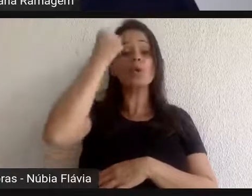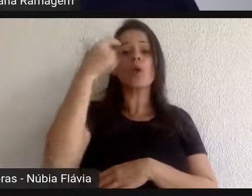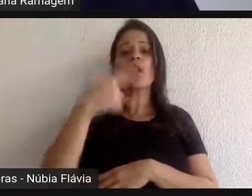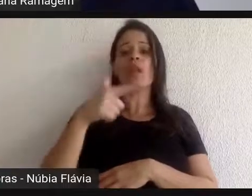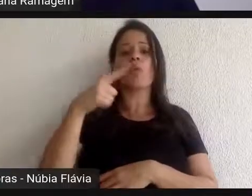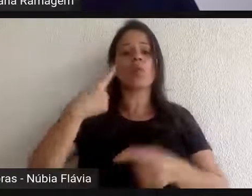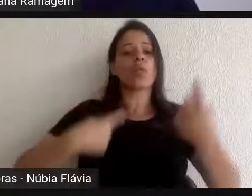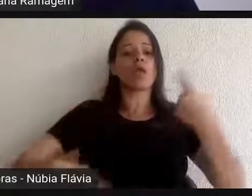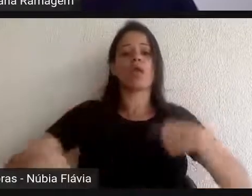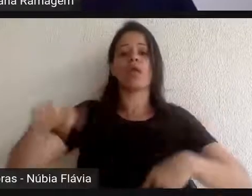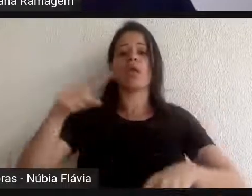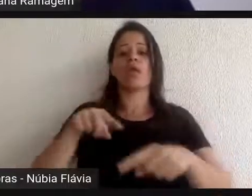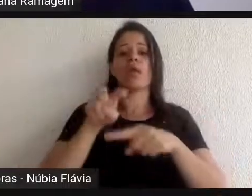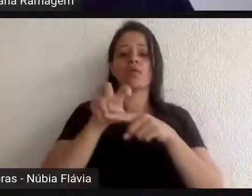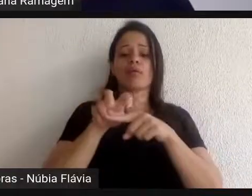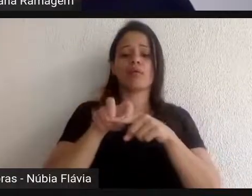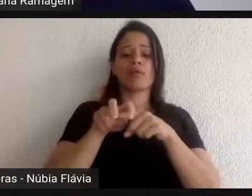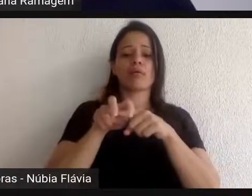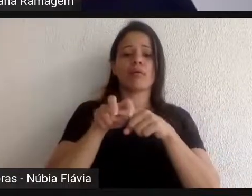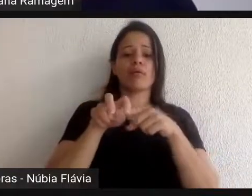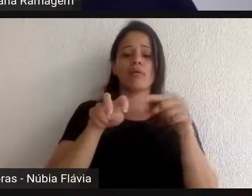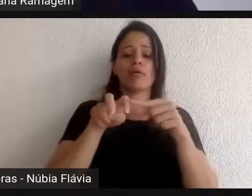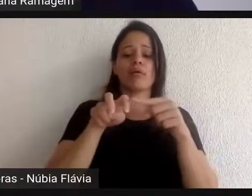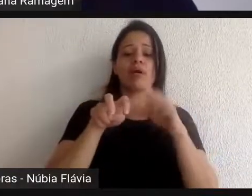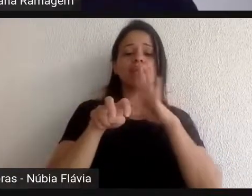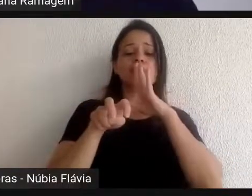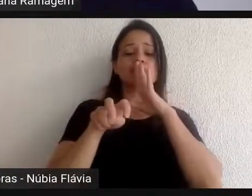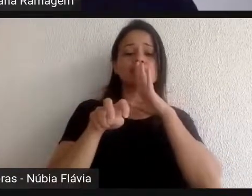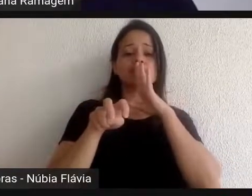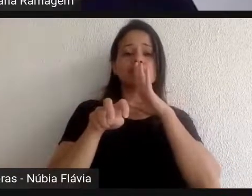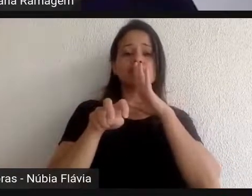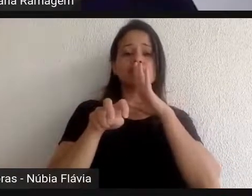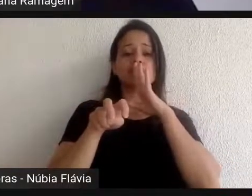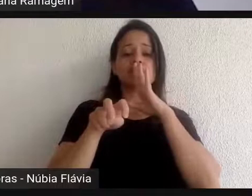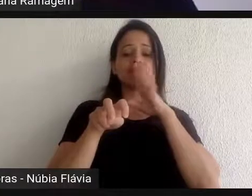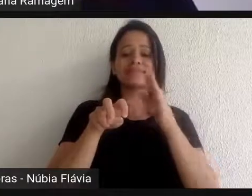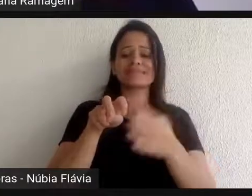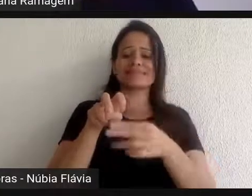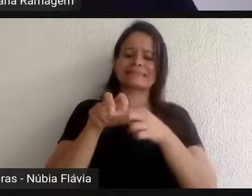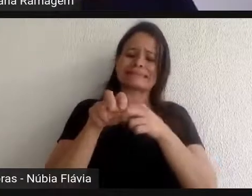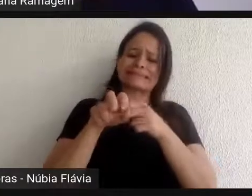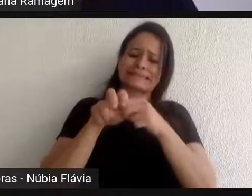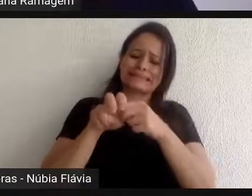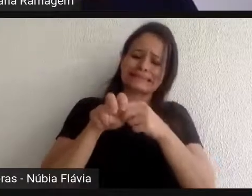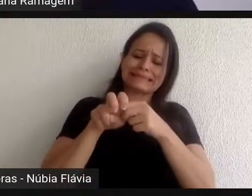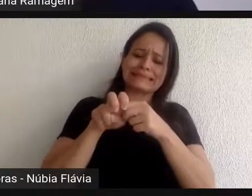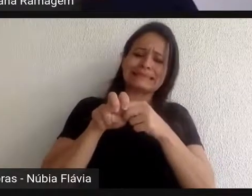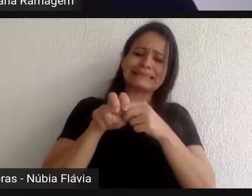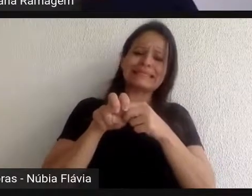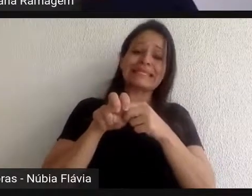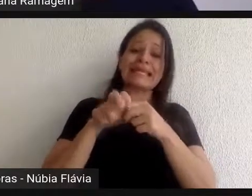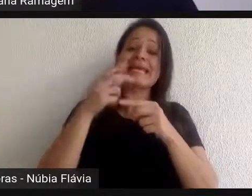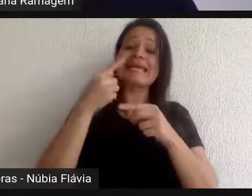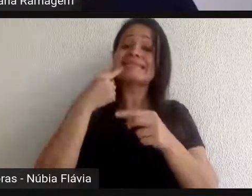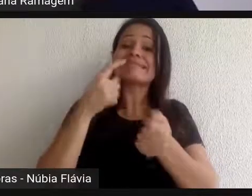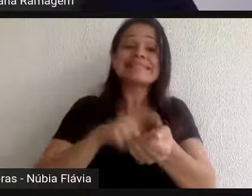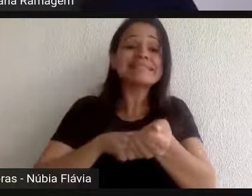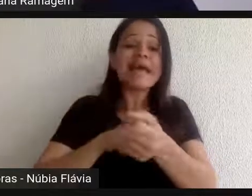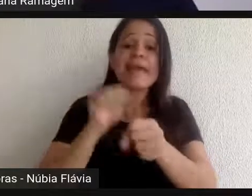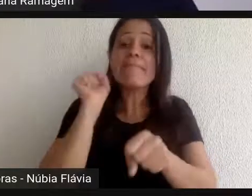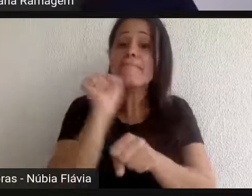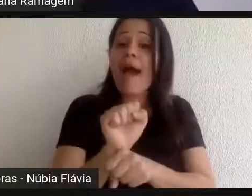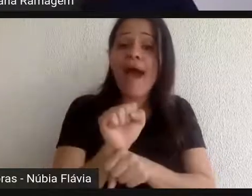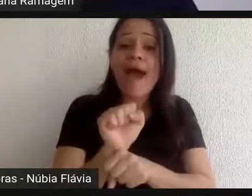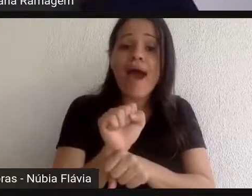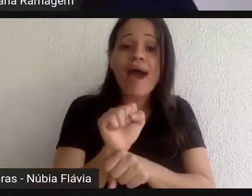frente ao computador, com as pernas paradas e prensadas na cadeira. O sangue